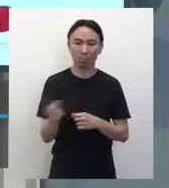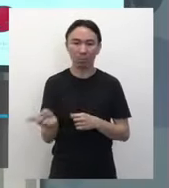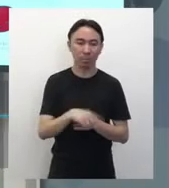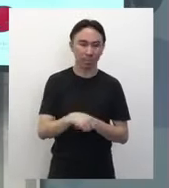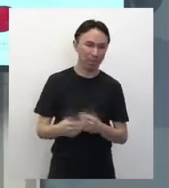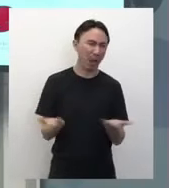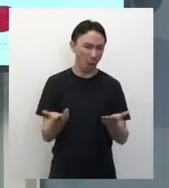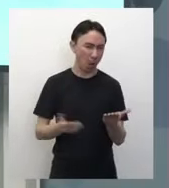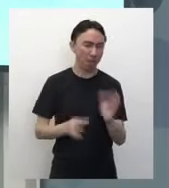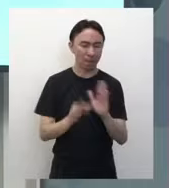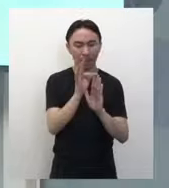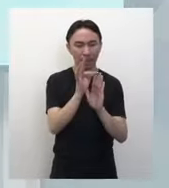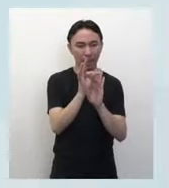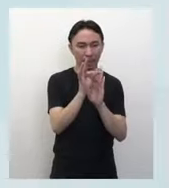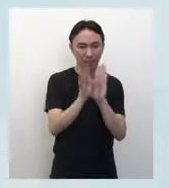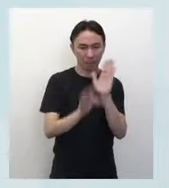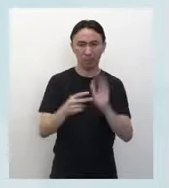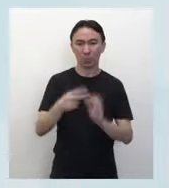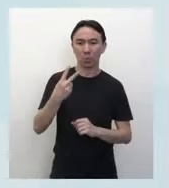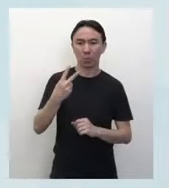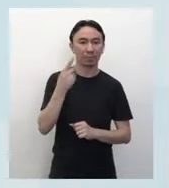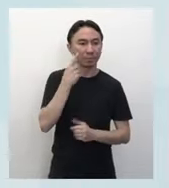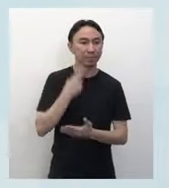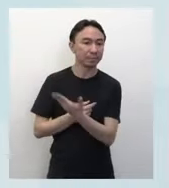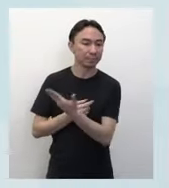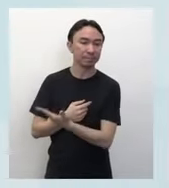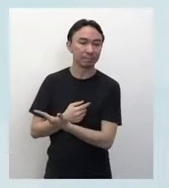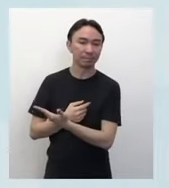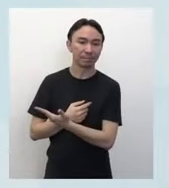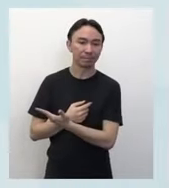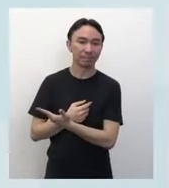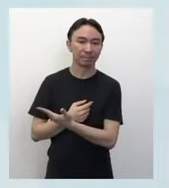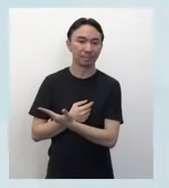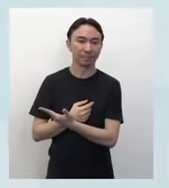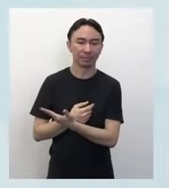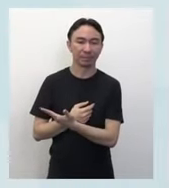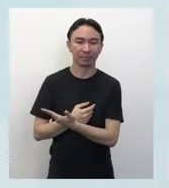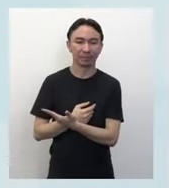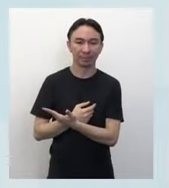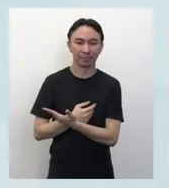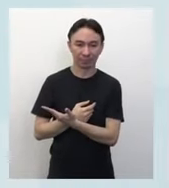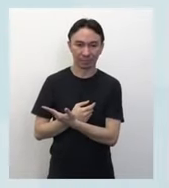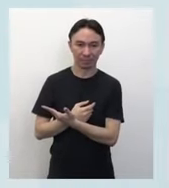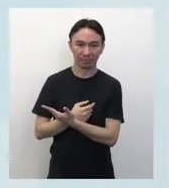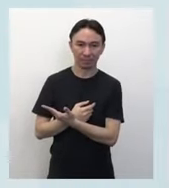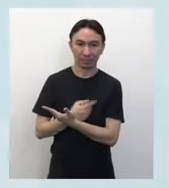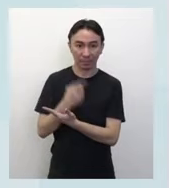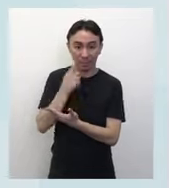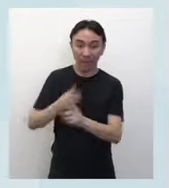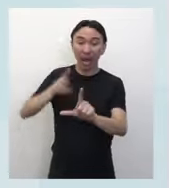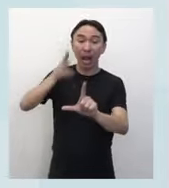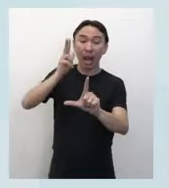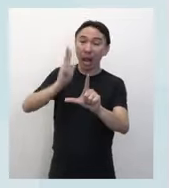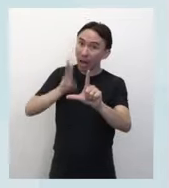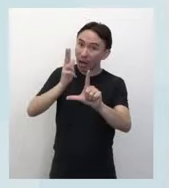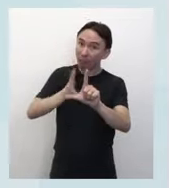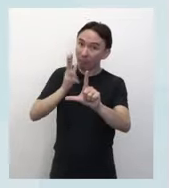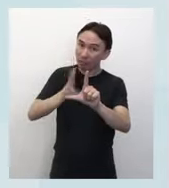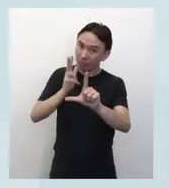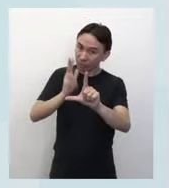texto. Segundo título. O segundo, ó. Lives devem continuar após a